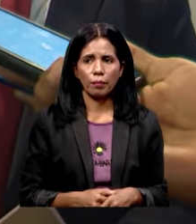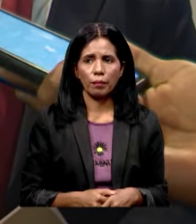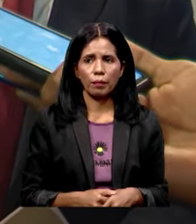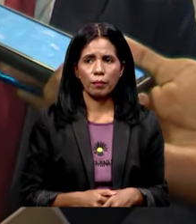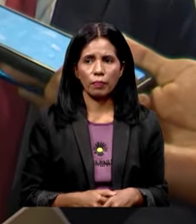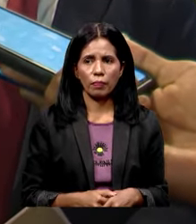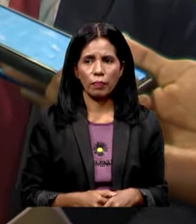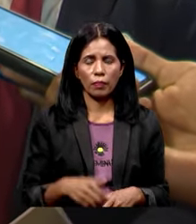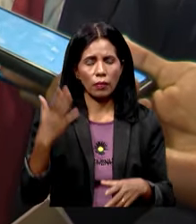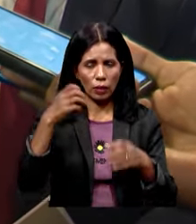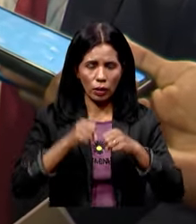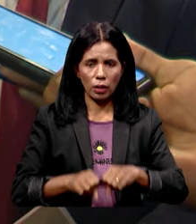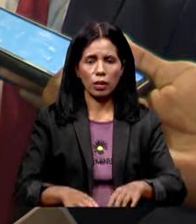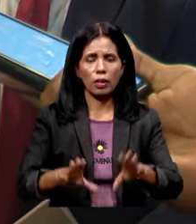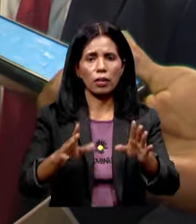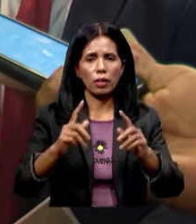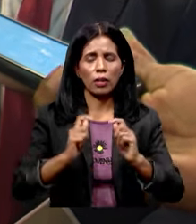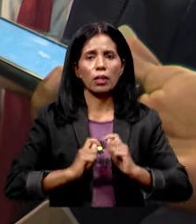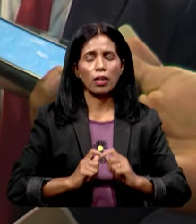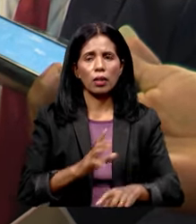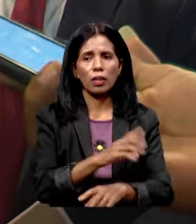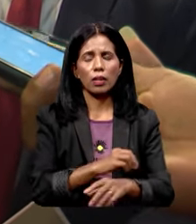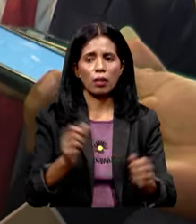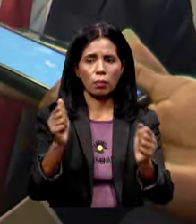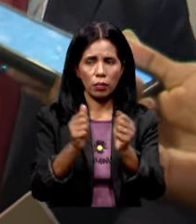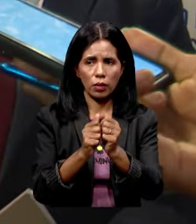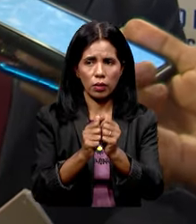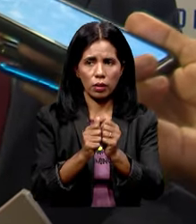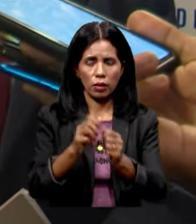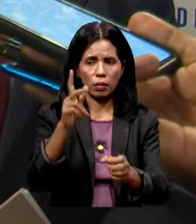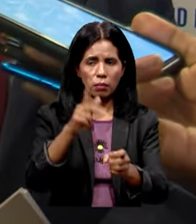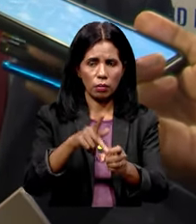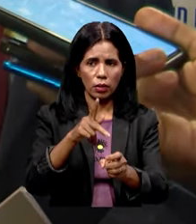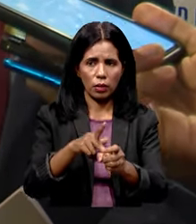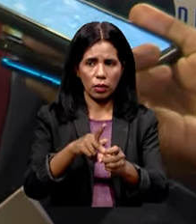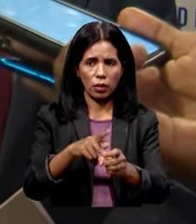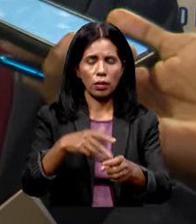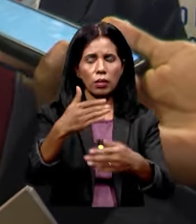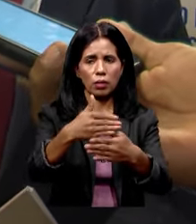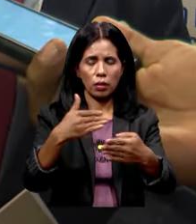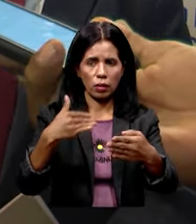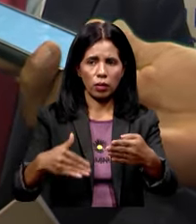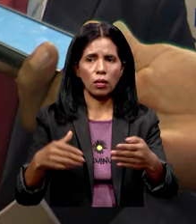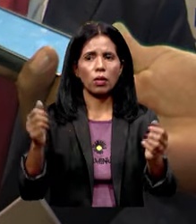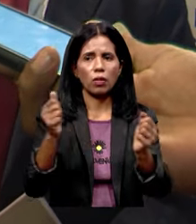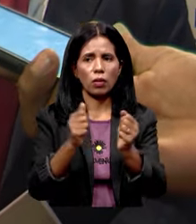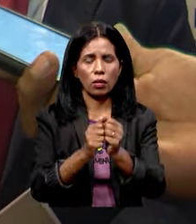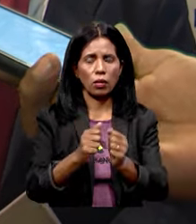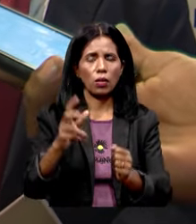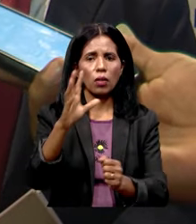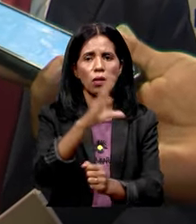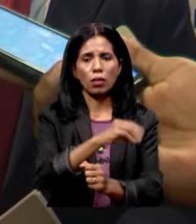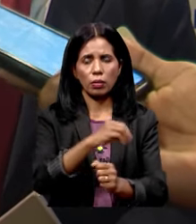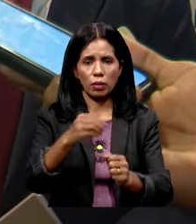E a Tassi? Tassi Timor no bar, entre Greta Sunrise, parte sul Greta Sunrise, né, ou parte norte